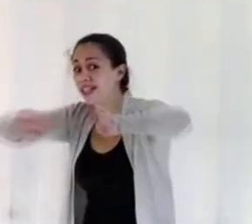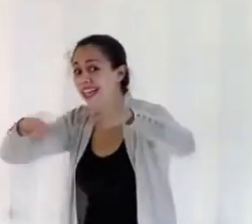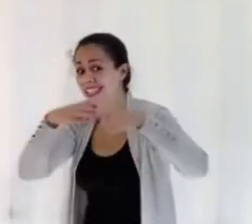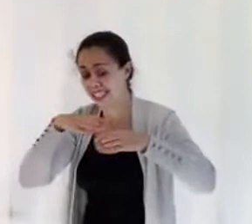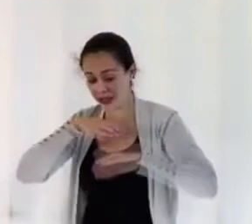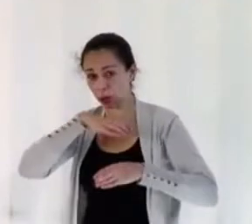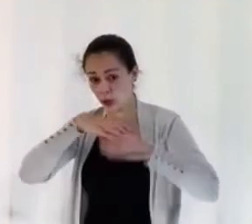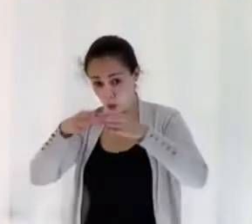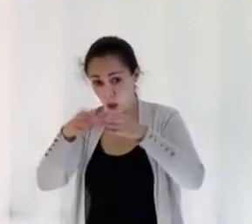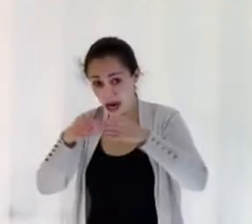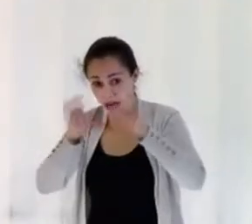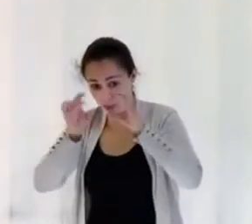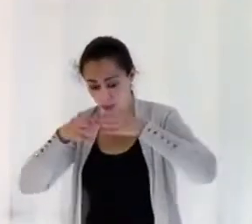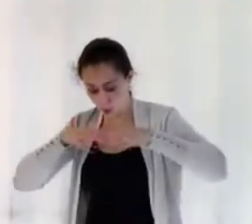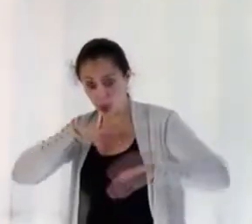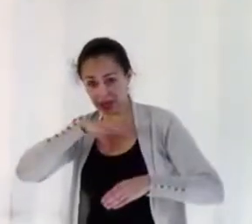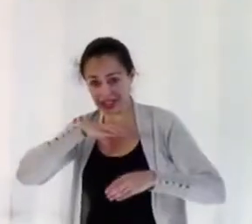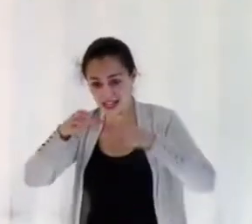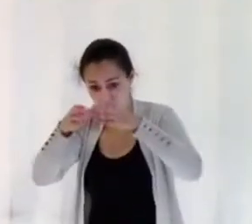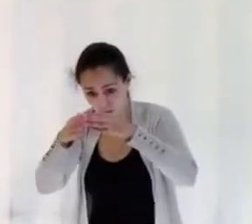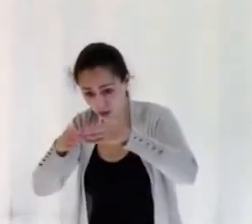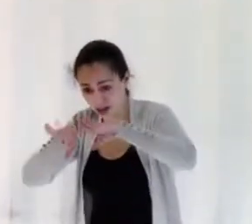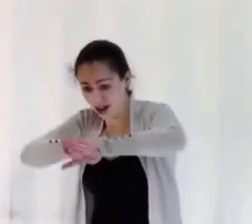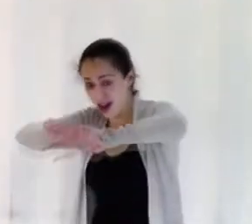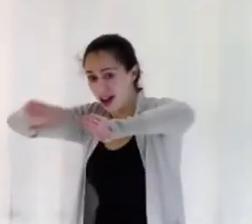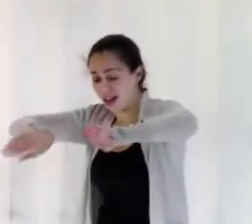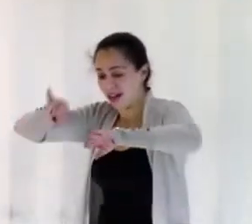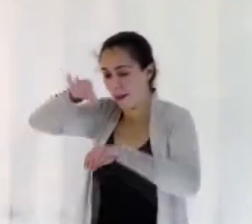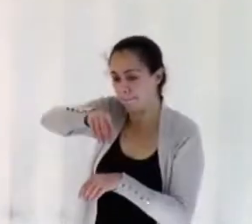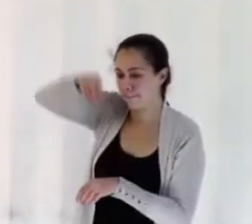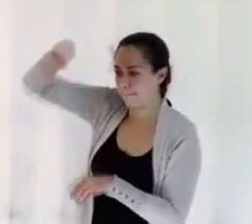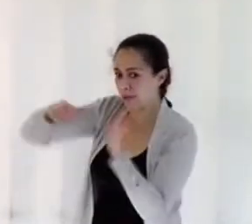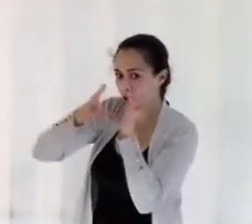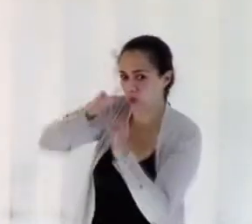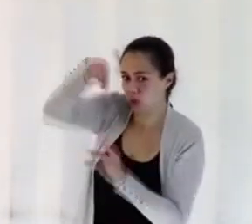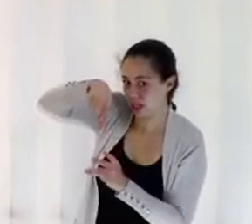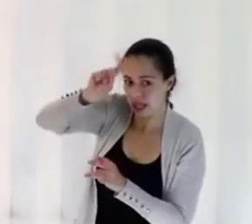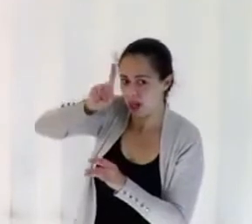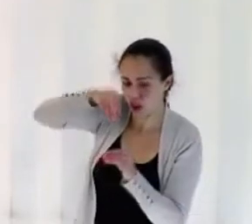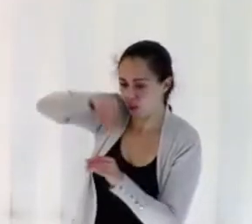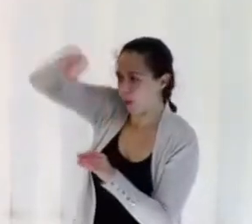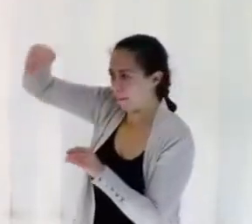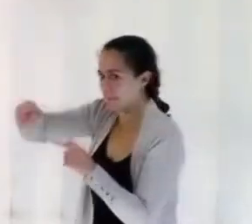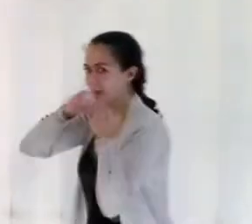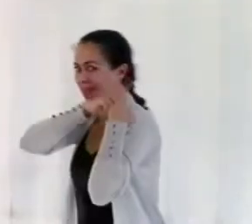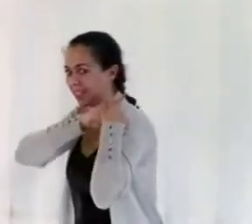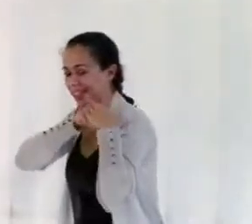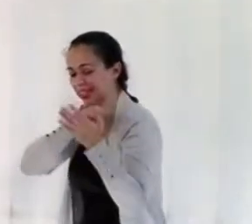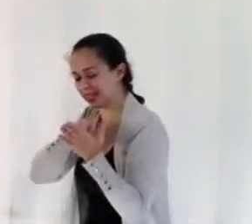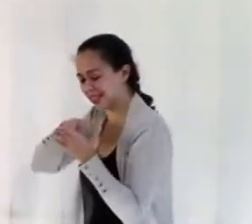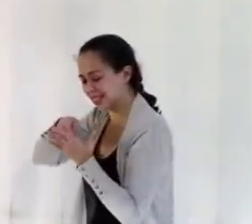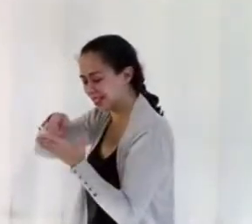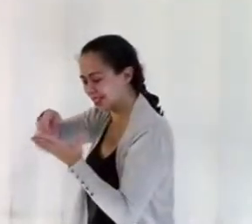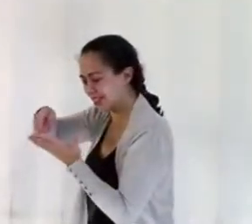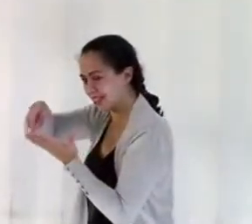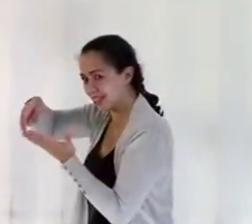Gólgota. Cristo sofreu fora da porta. E essa ideia de comparação é que Jesus saiu de Jerusalém, carregou a